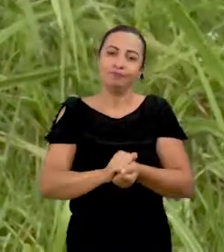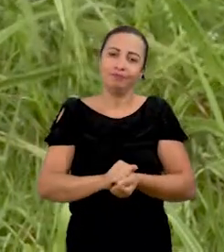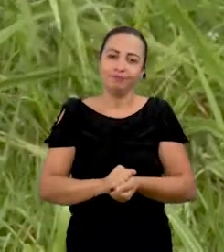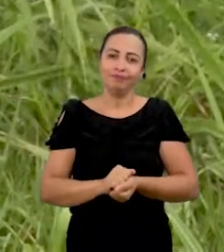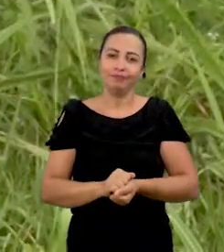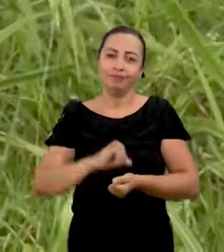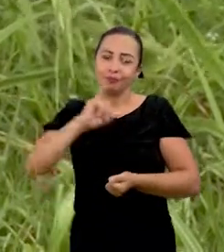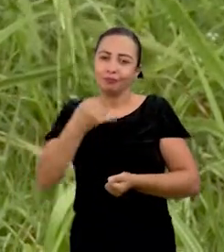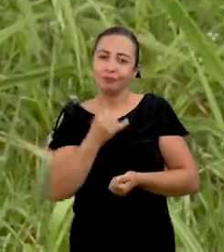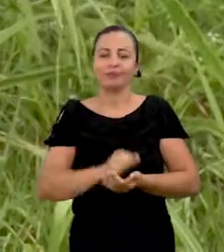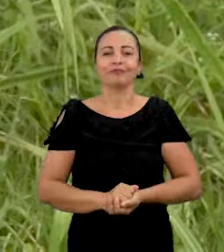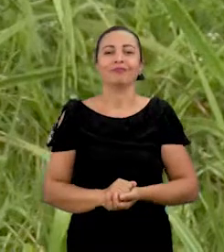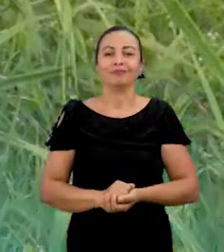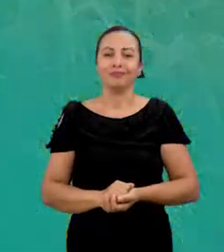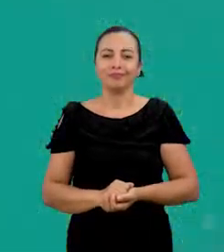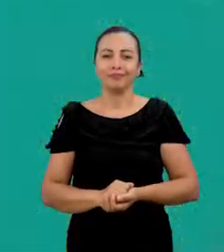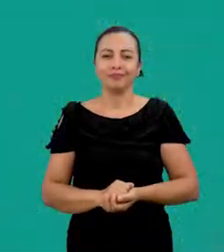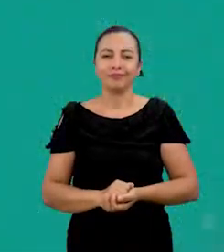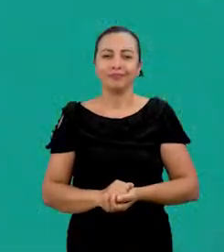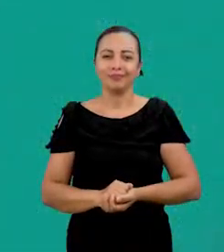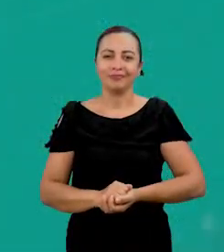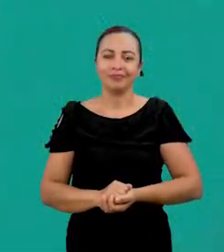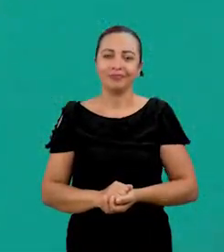melhor aproveitada.